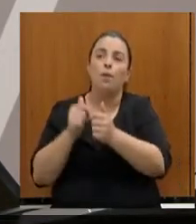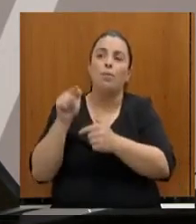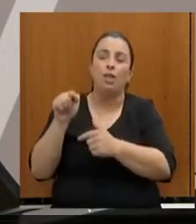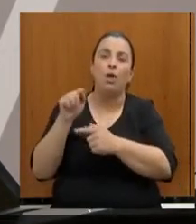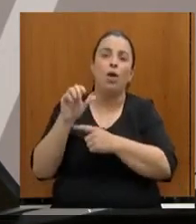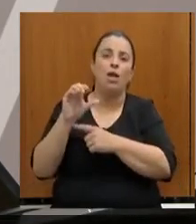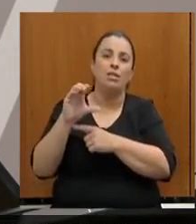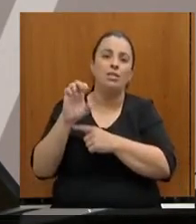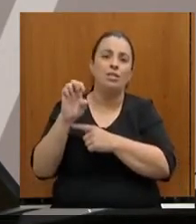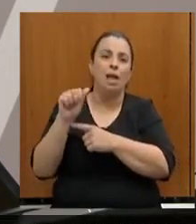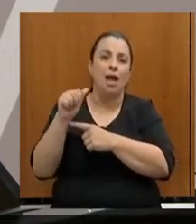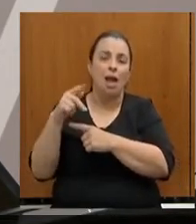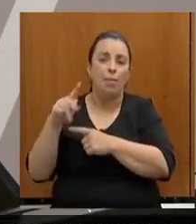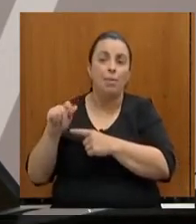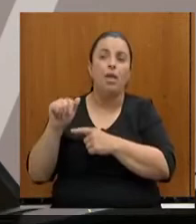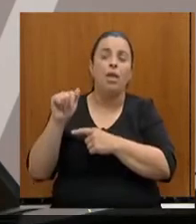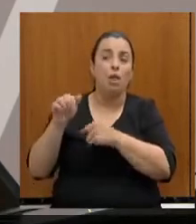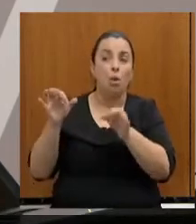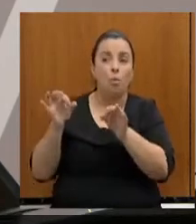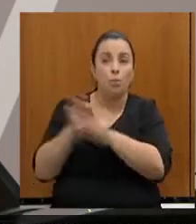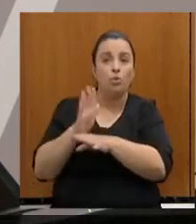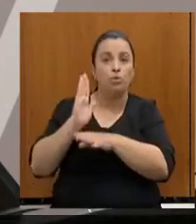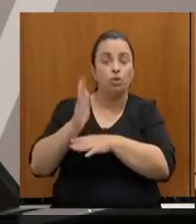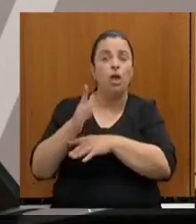conversar com a senhora